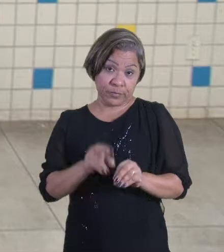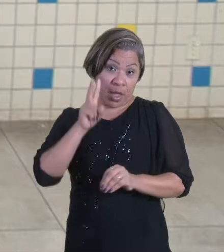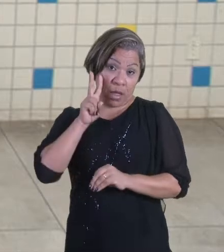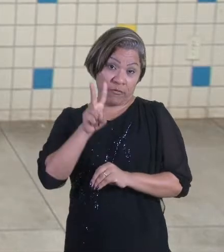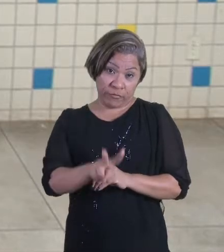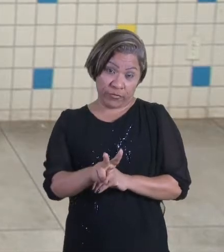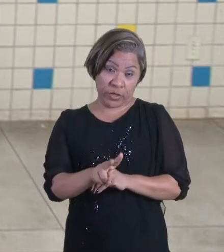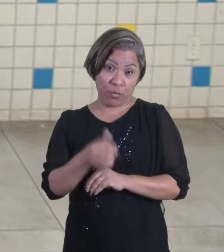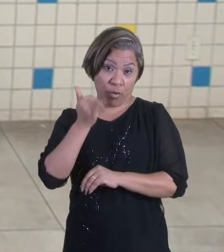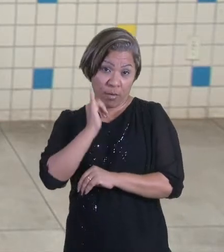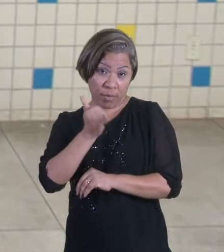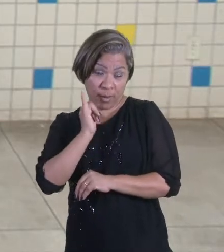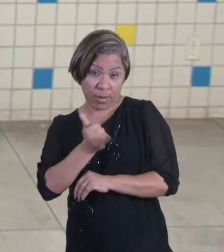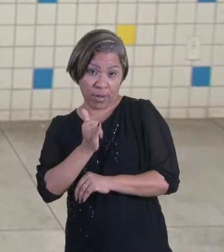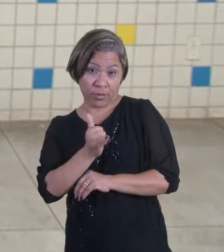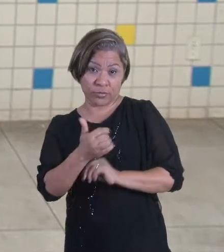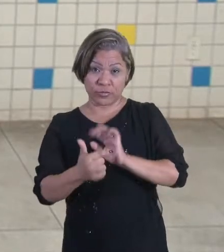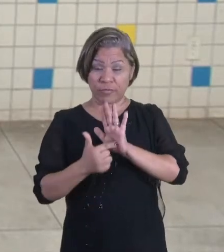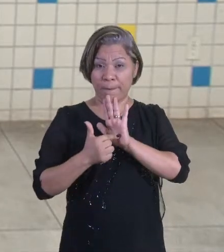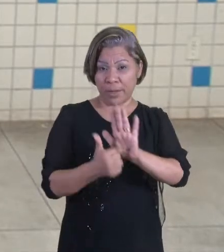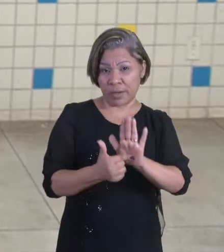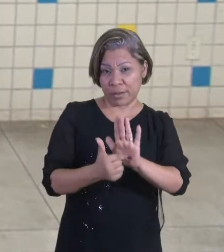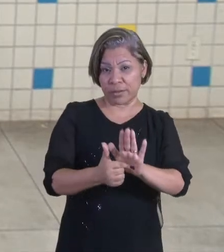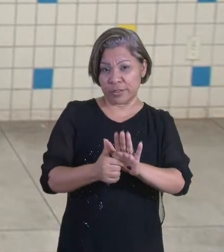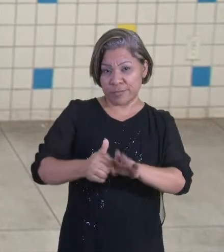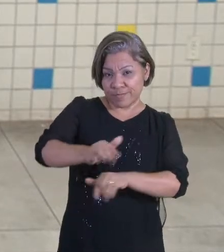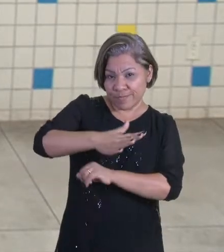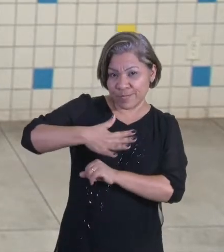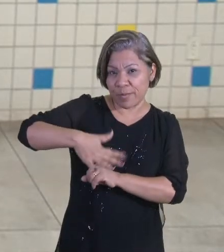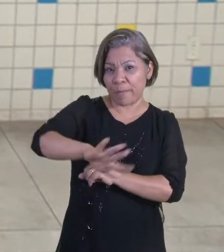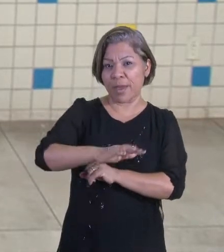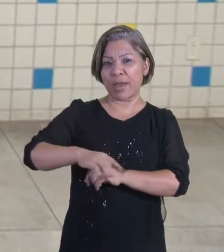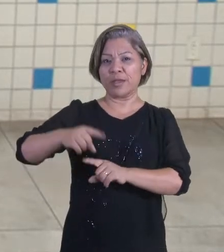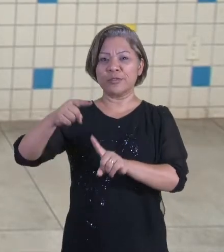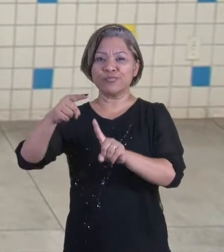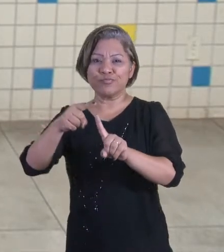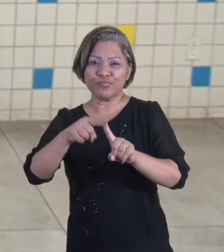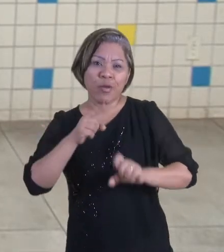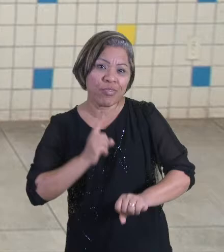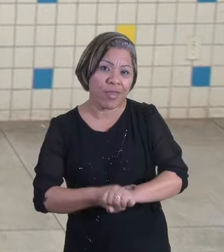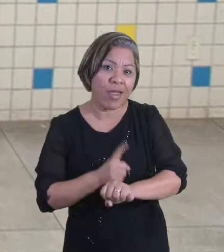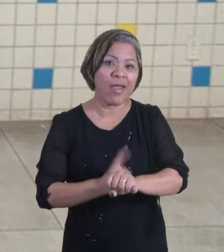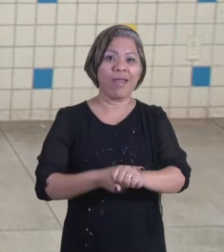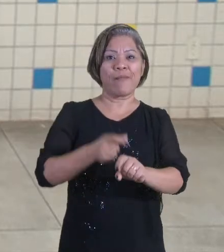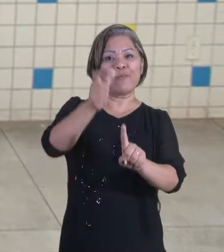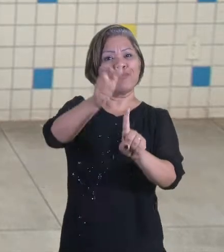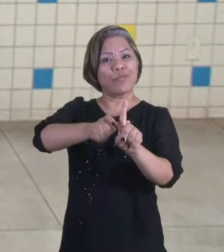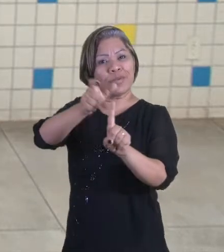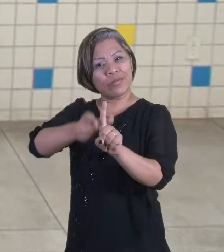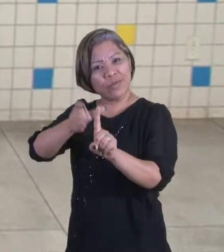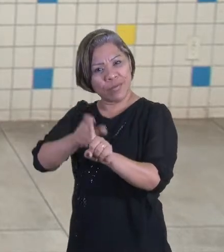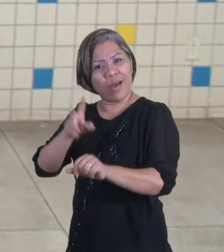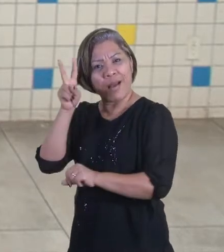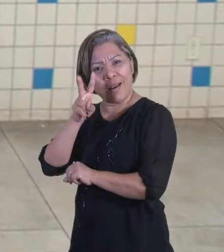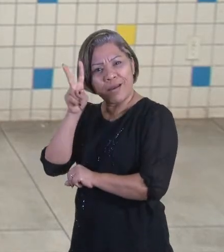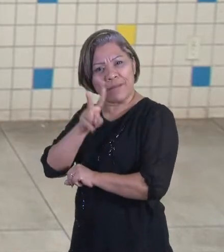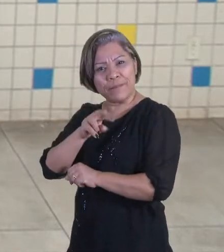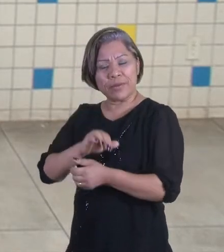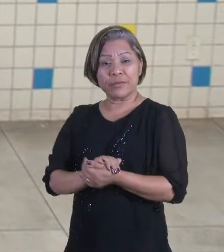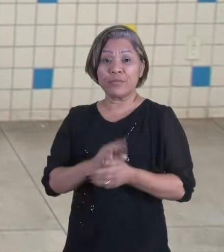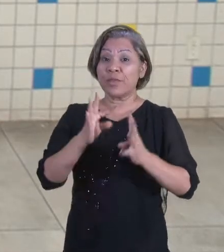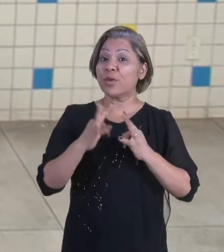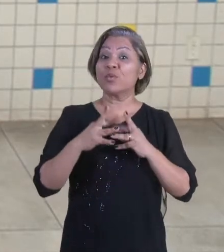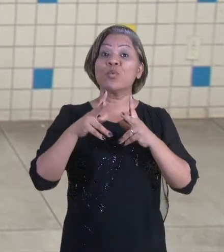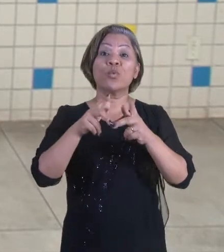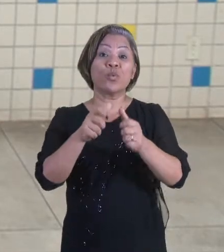que na narrativa apresenta o espaço, o tempo, os personagens. Lembram? Tudo isso fazem parte